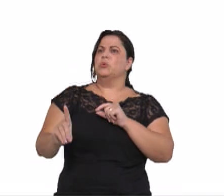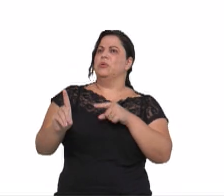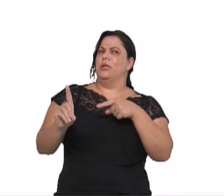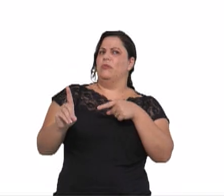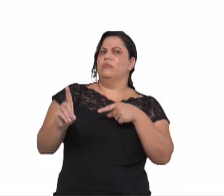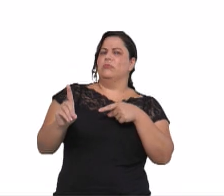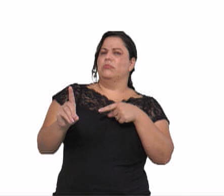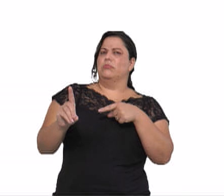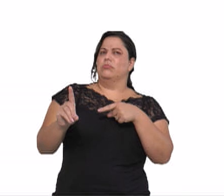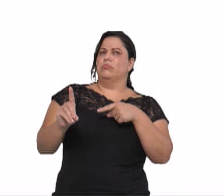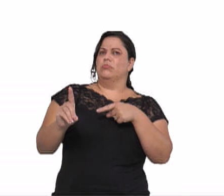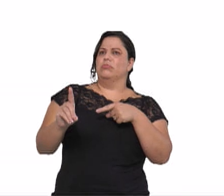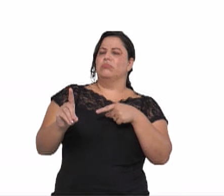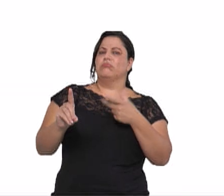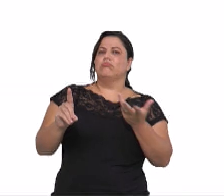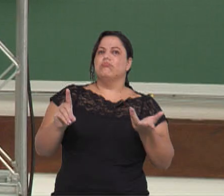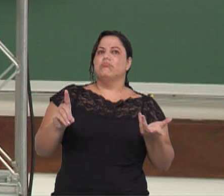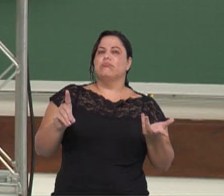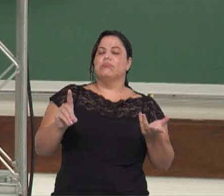Bom,